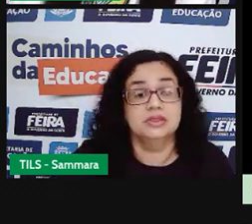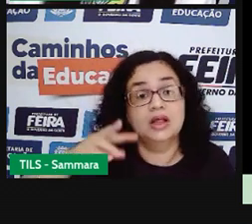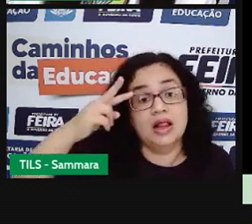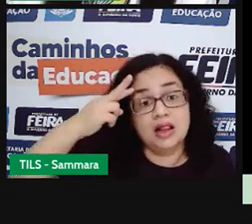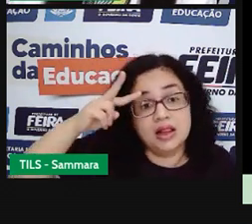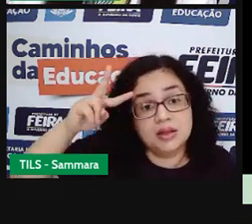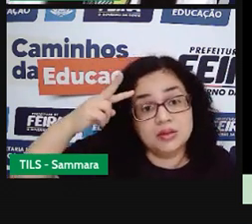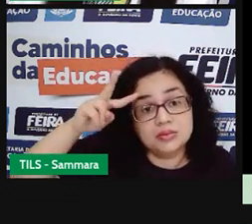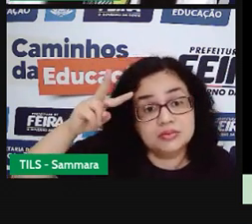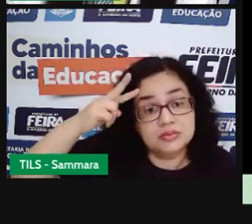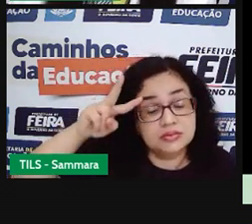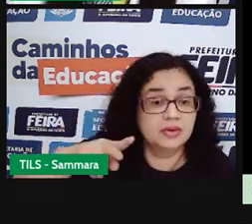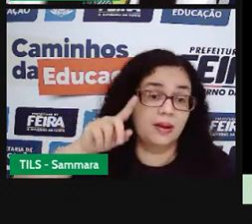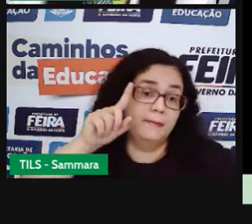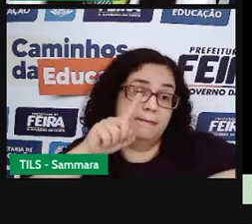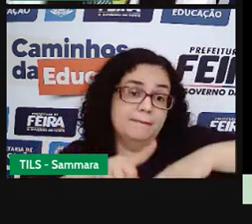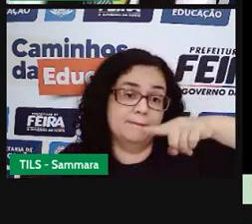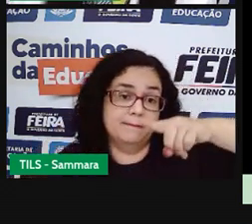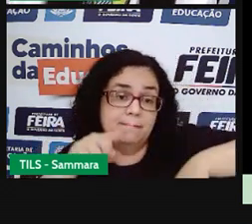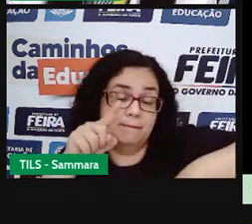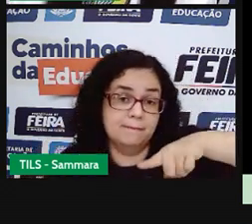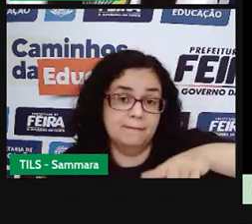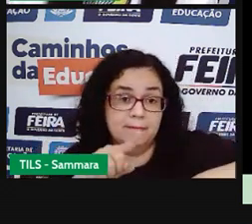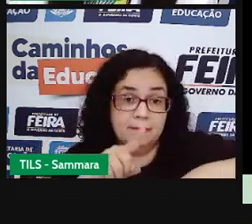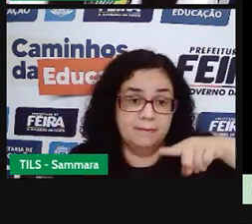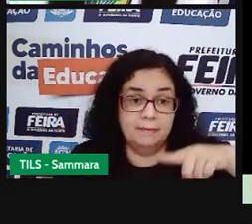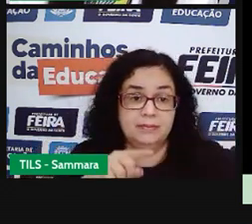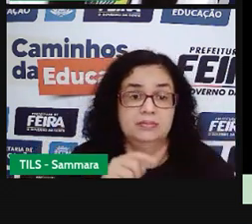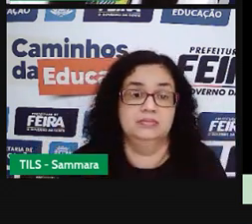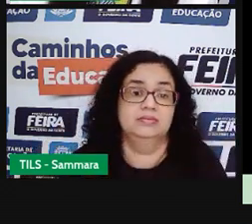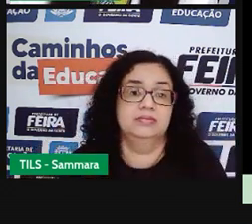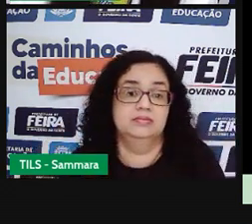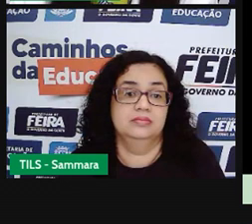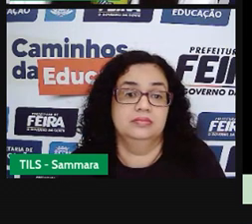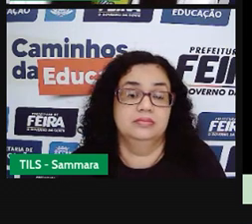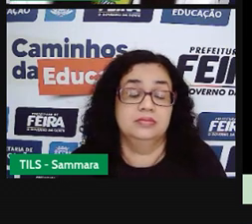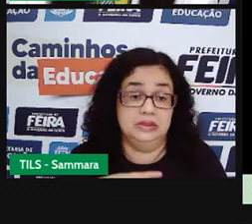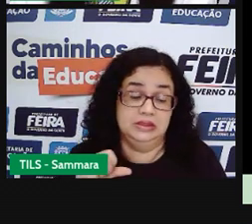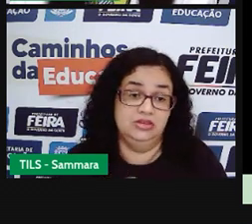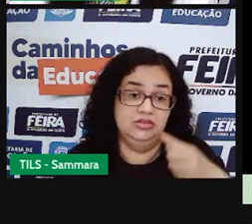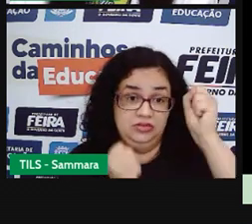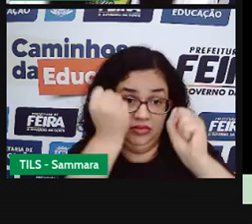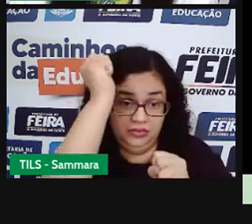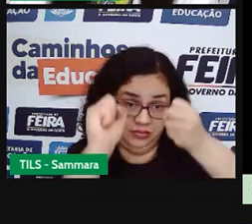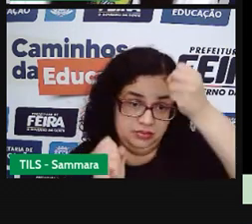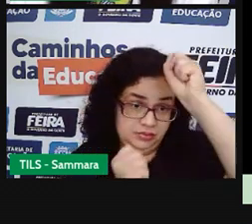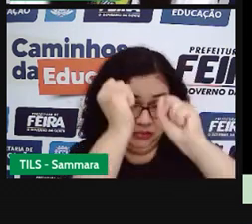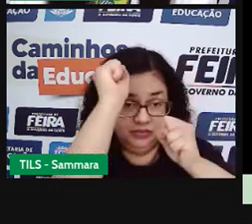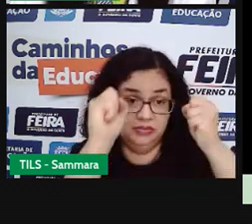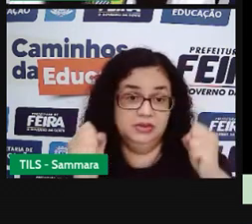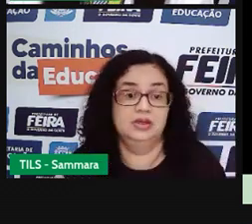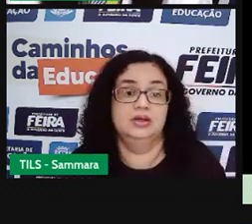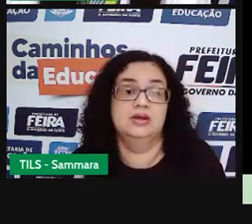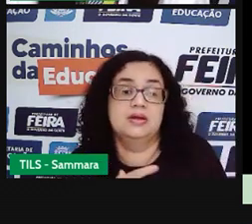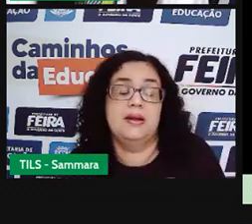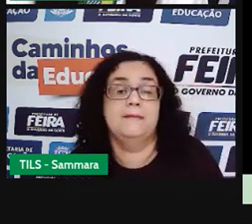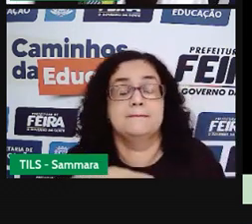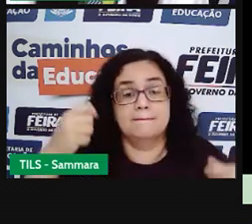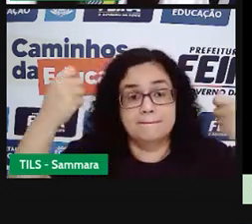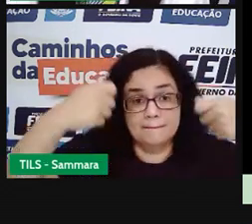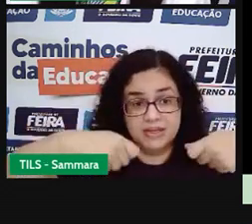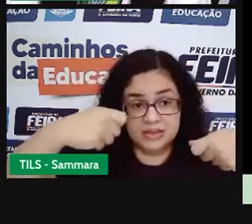Lembrando que os materiais artificiais apesar de serem fabricados eles necessitam de